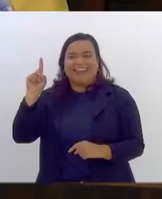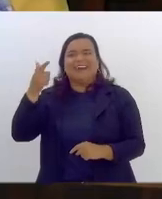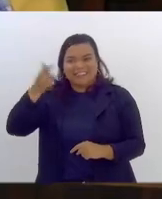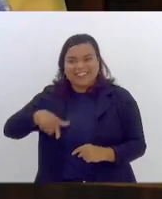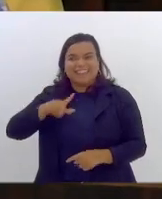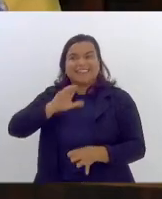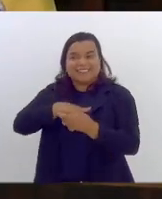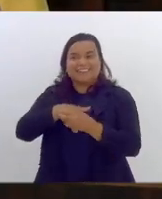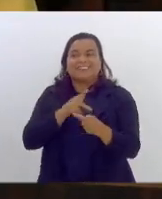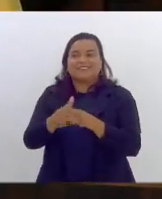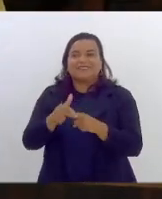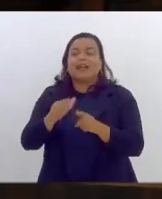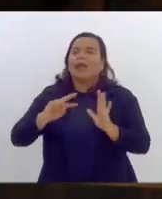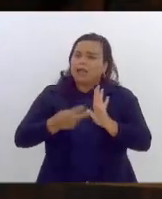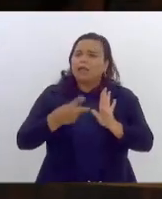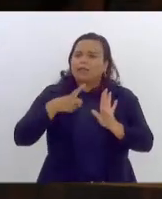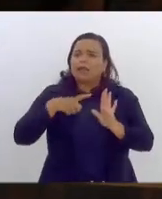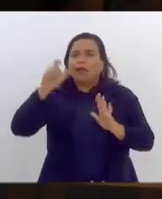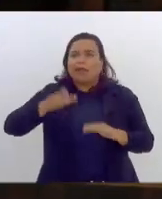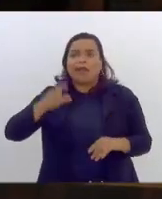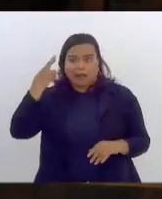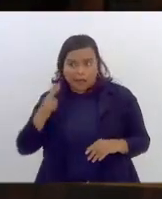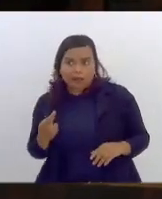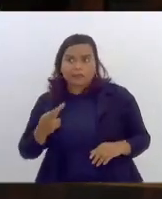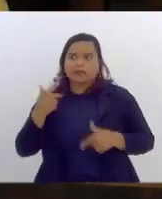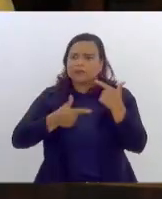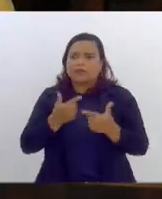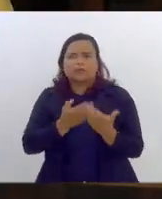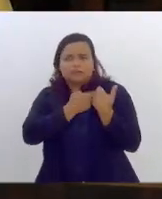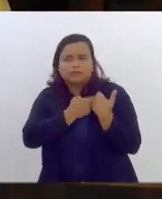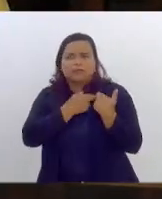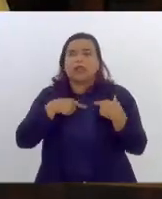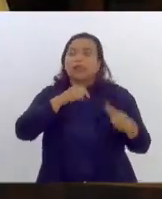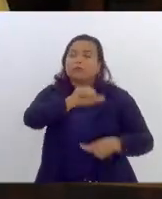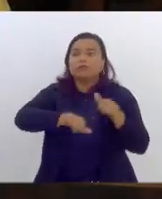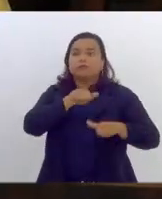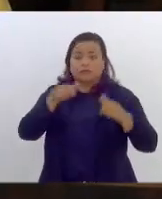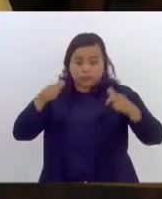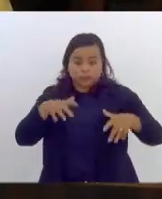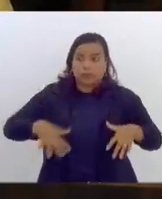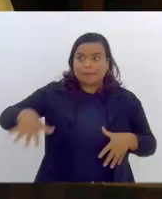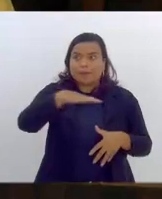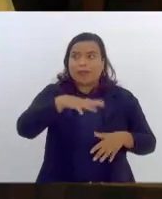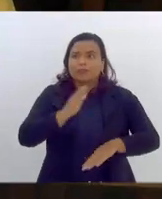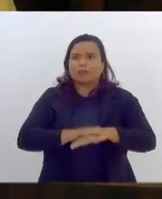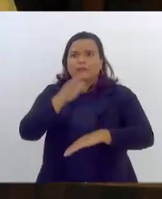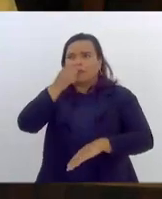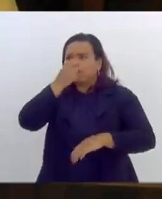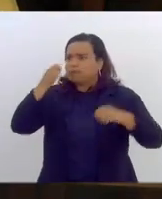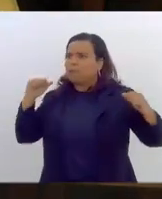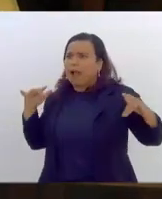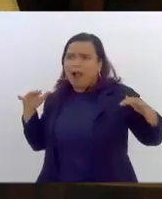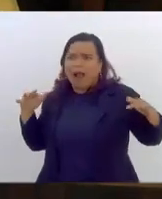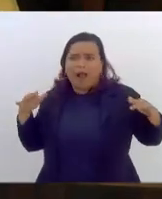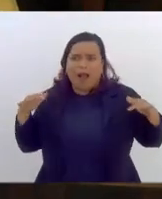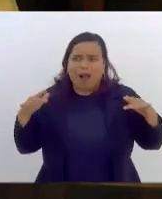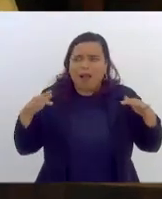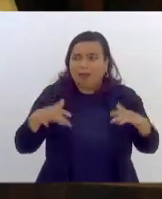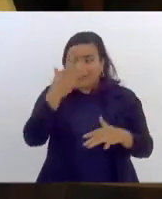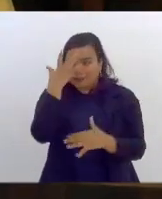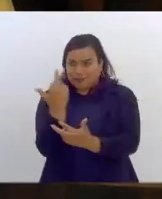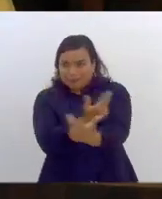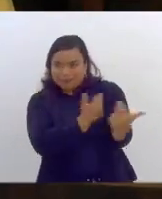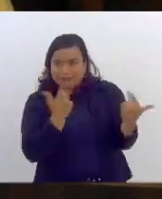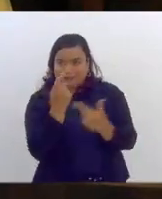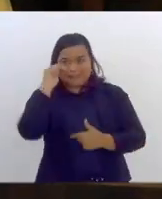tarefas. Transformar esse espaço num espaço muito mais cheio de gente que parece com a